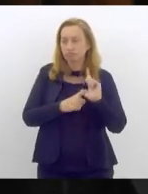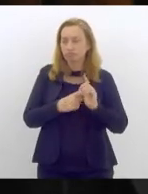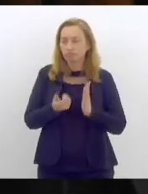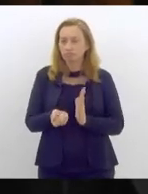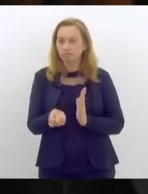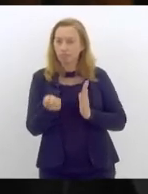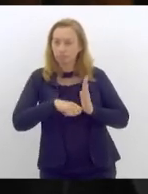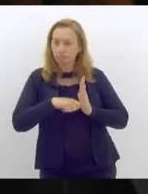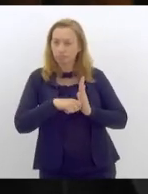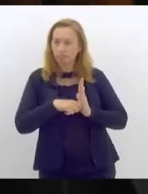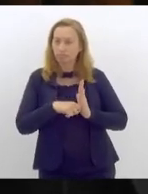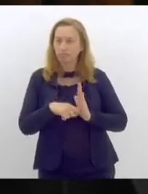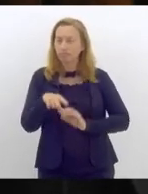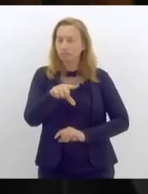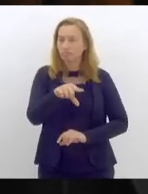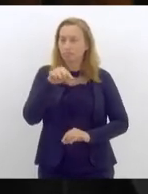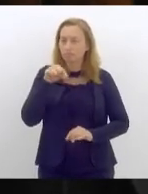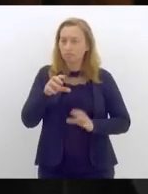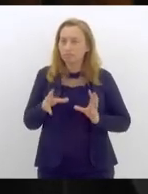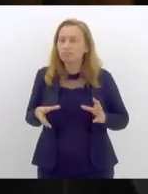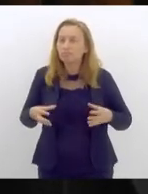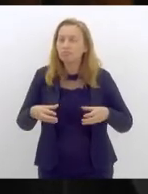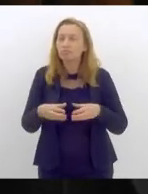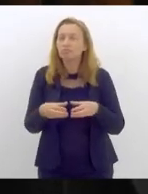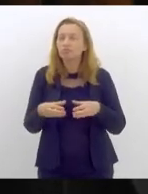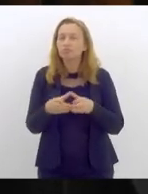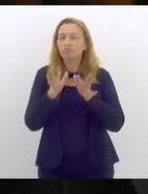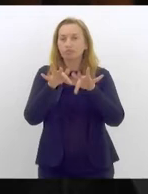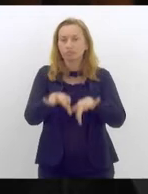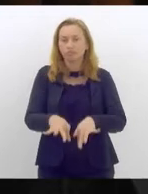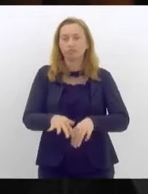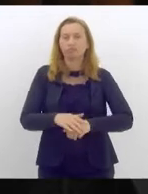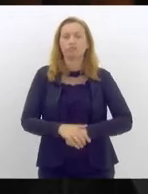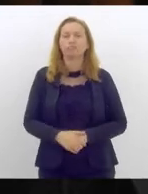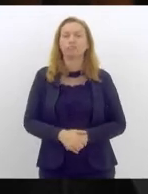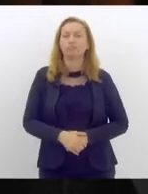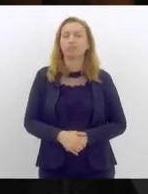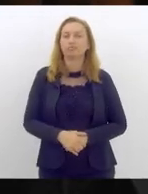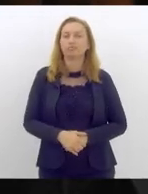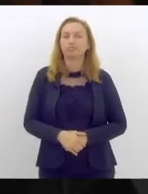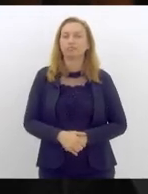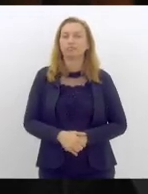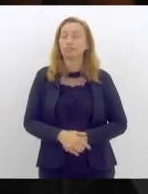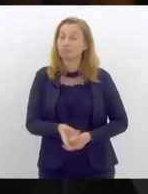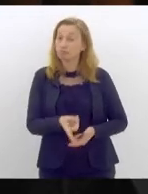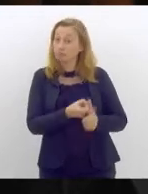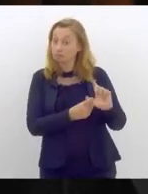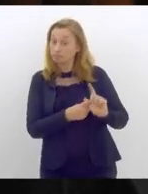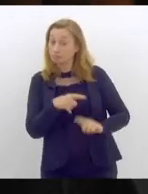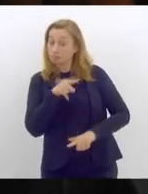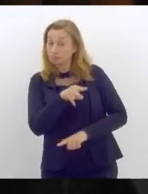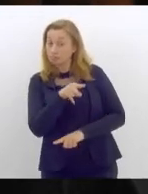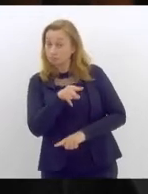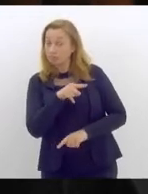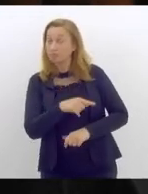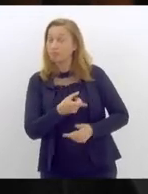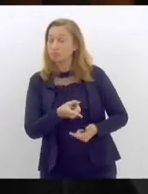de uma decisão colegiada e final que aquelas dívidas